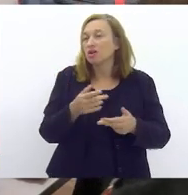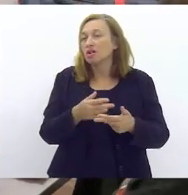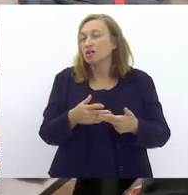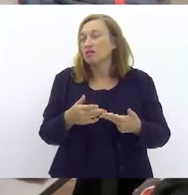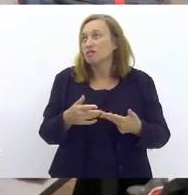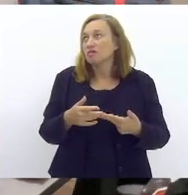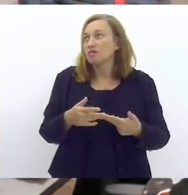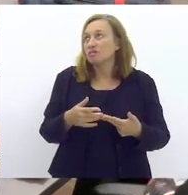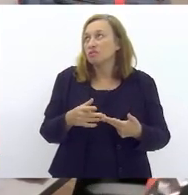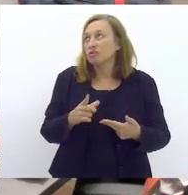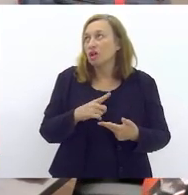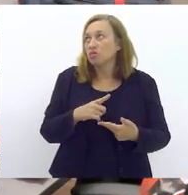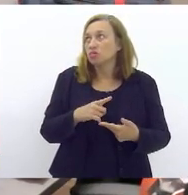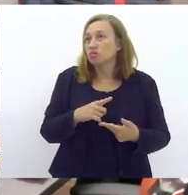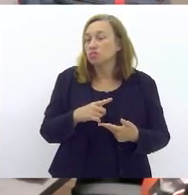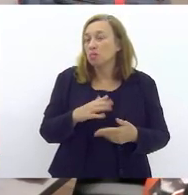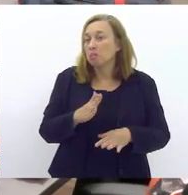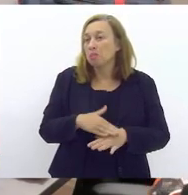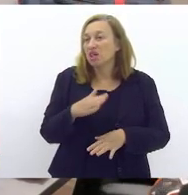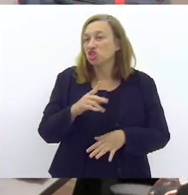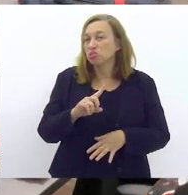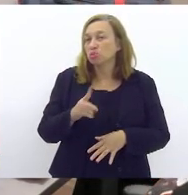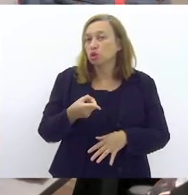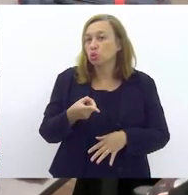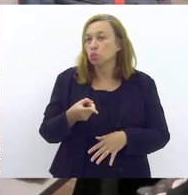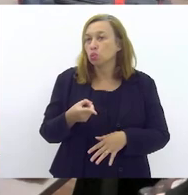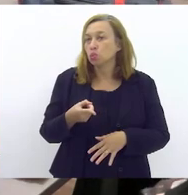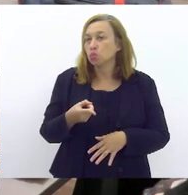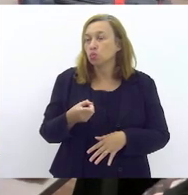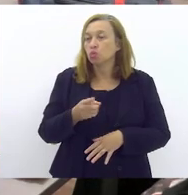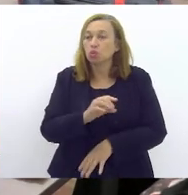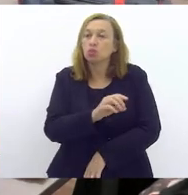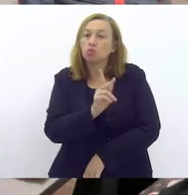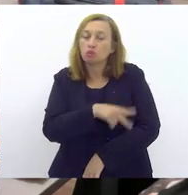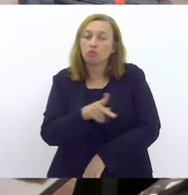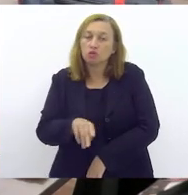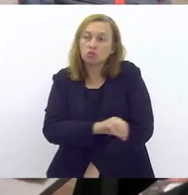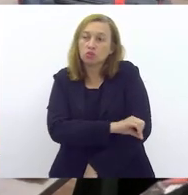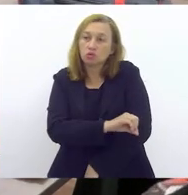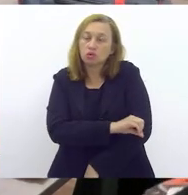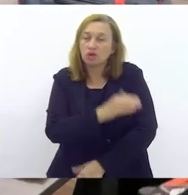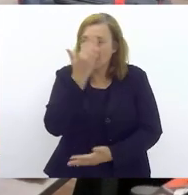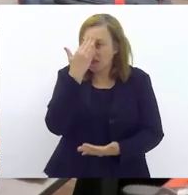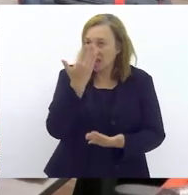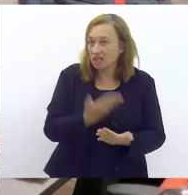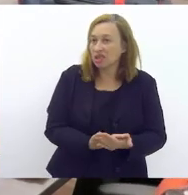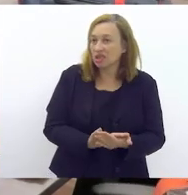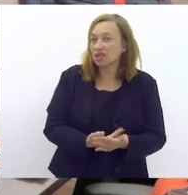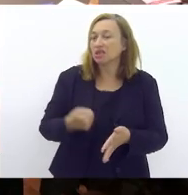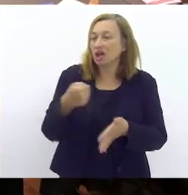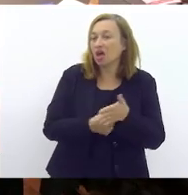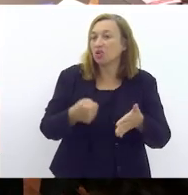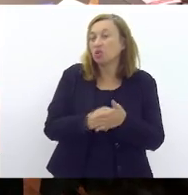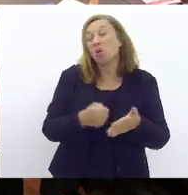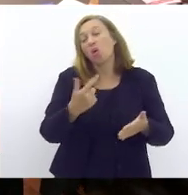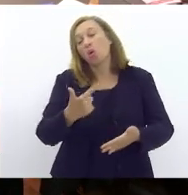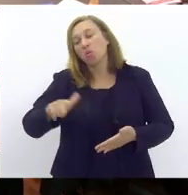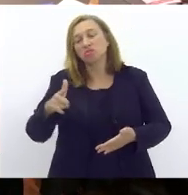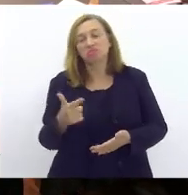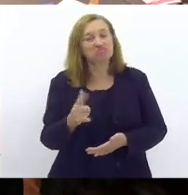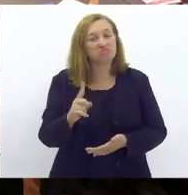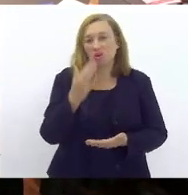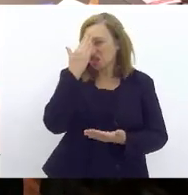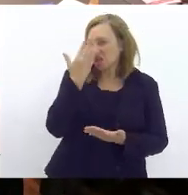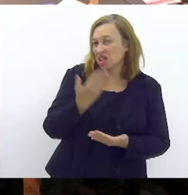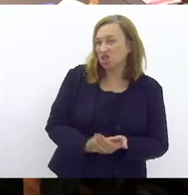a luz surgiu, eu tenho mais de 1000 agentes de educação infantil que acreditam na causa, e muitos que não desacreditam. Há